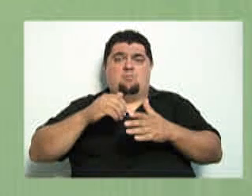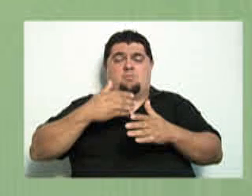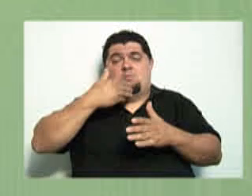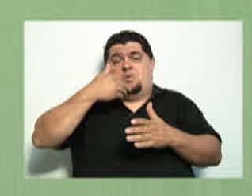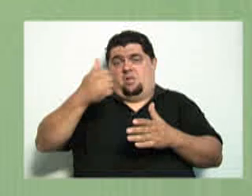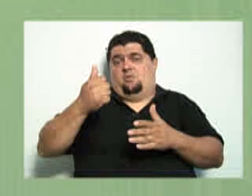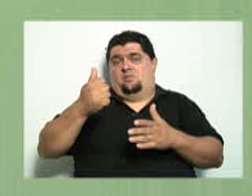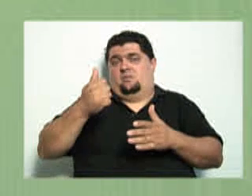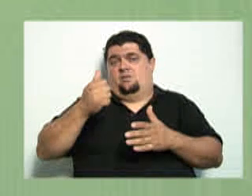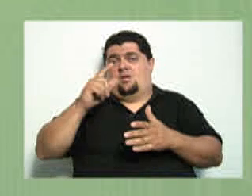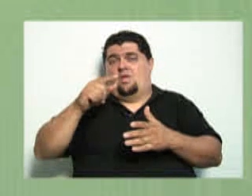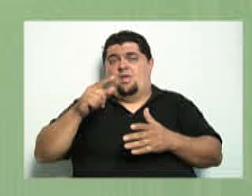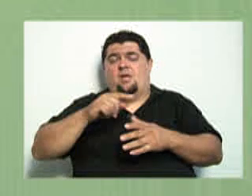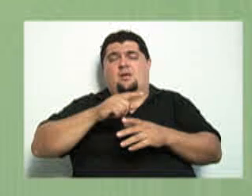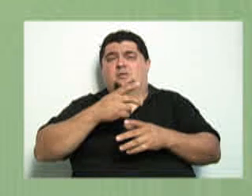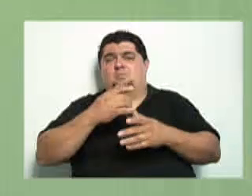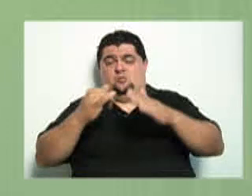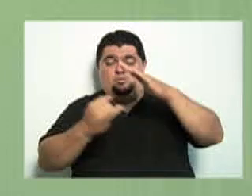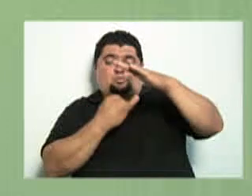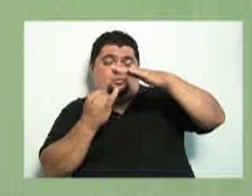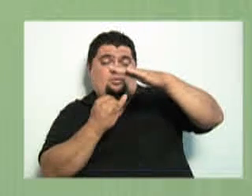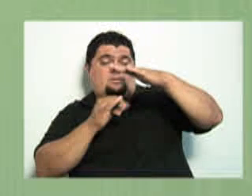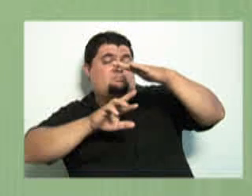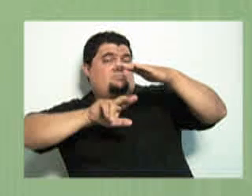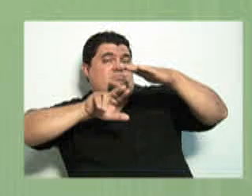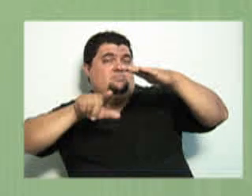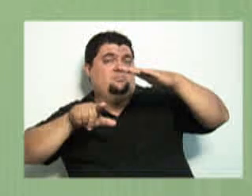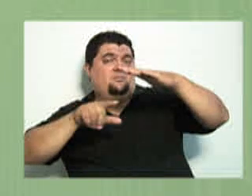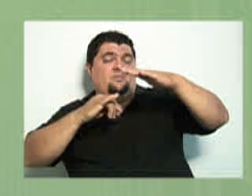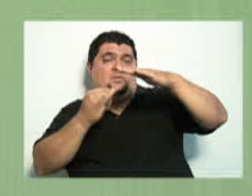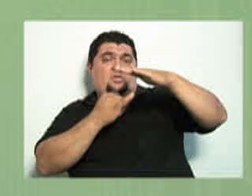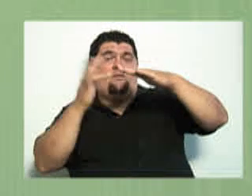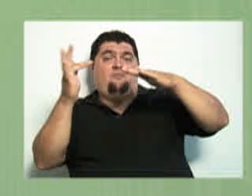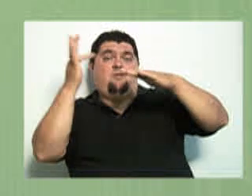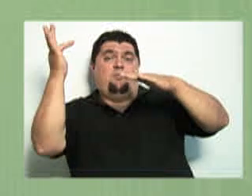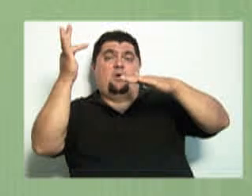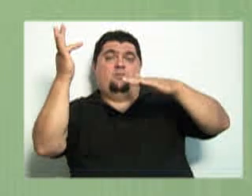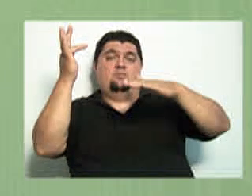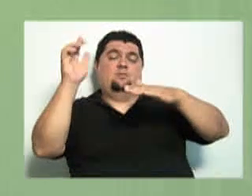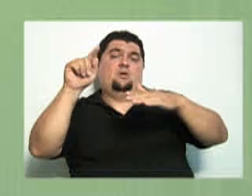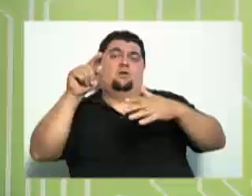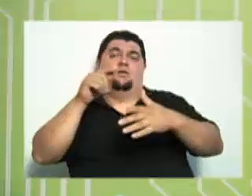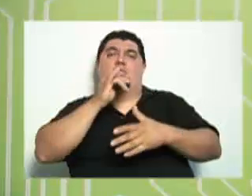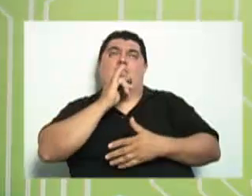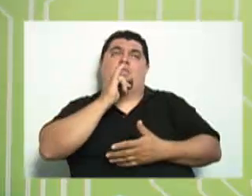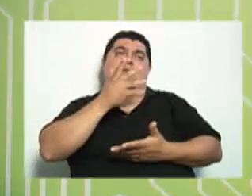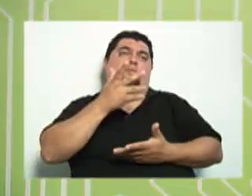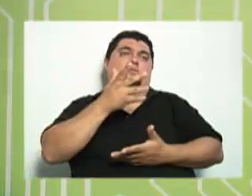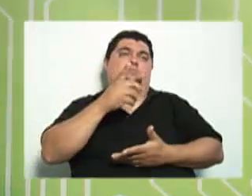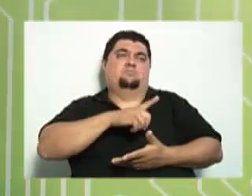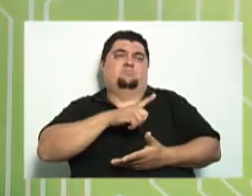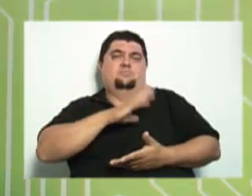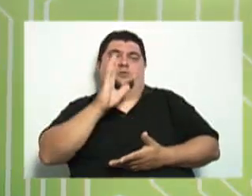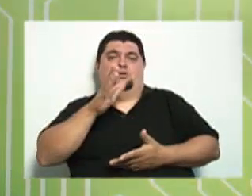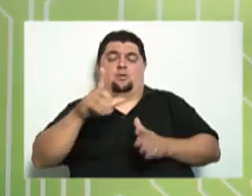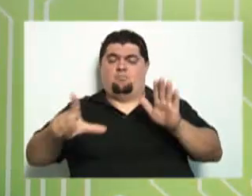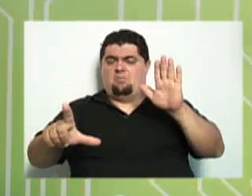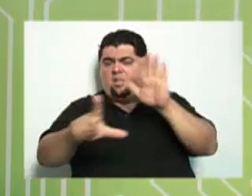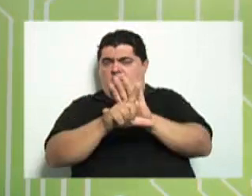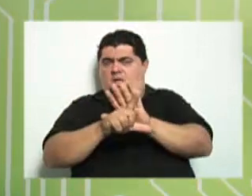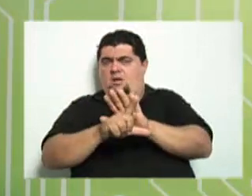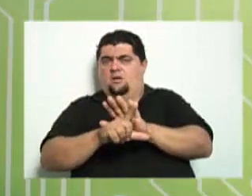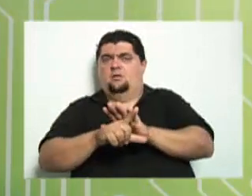instituições, ele está querendo dizer várias coisas. A gente fala de instituição formal quando a gente está falando de uma coisa que existe de uma maneira mais legal, por